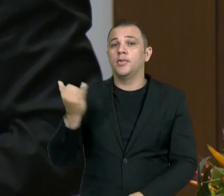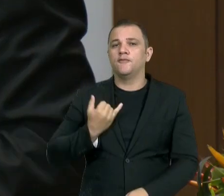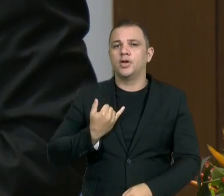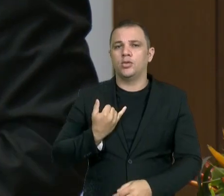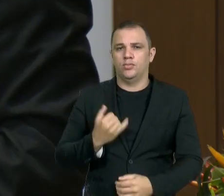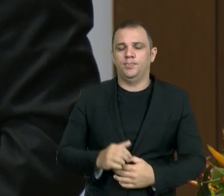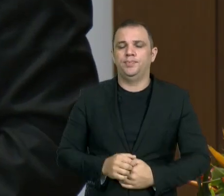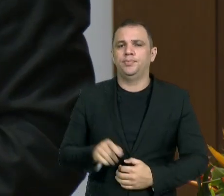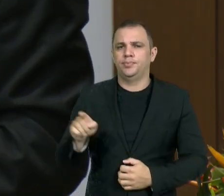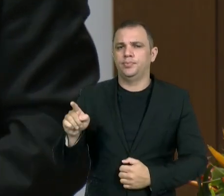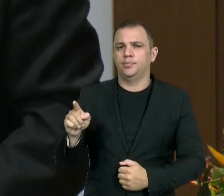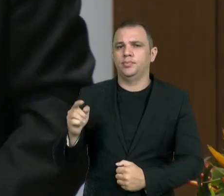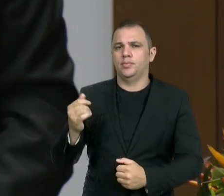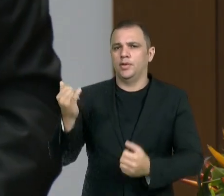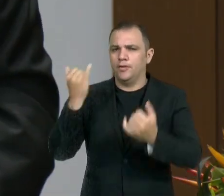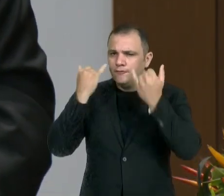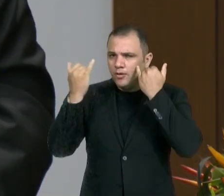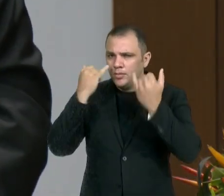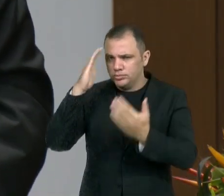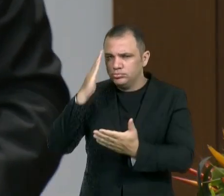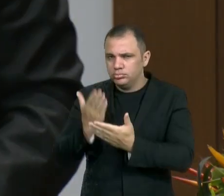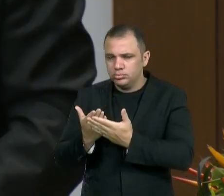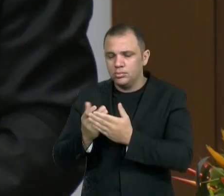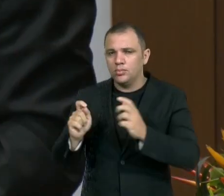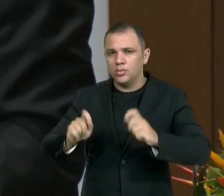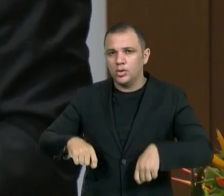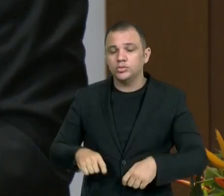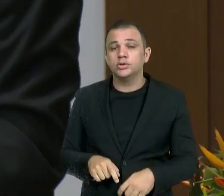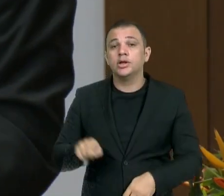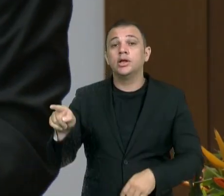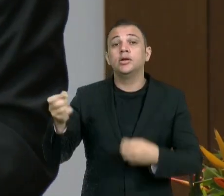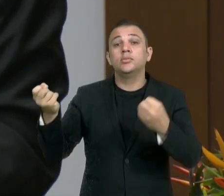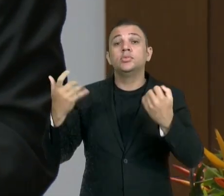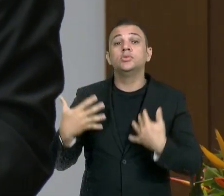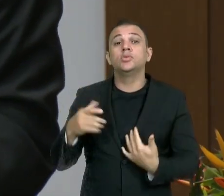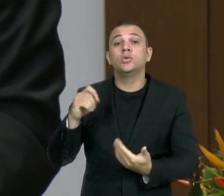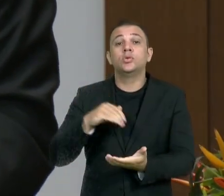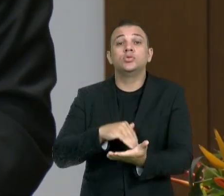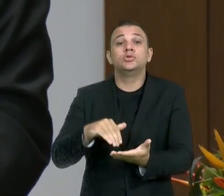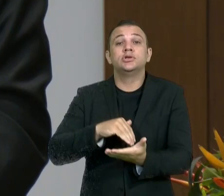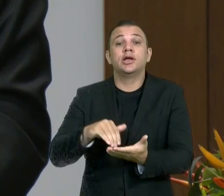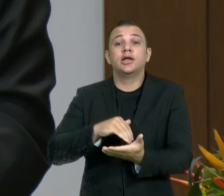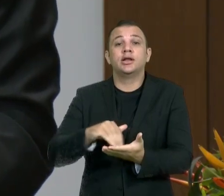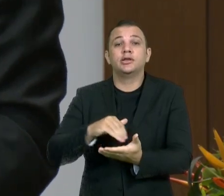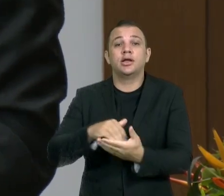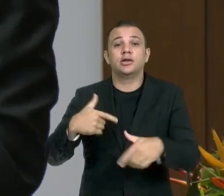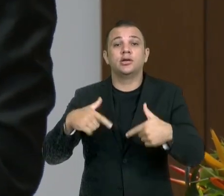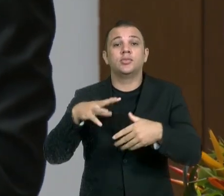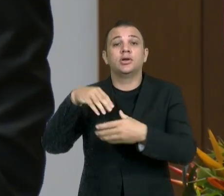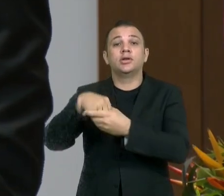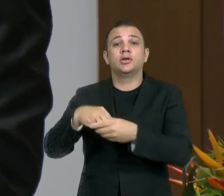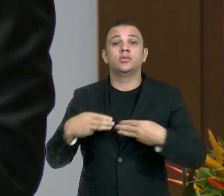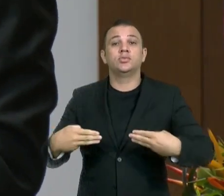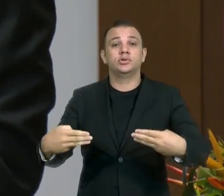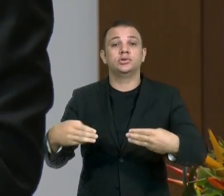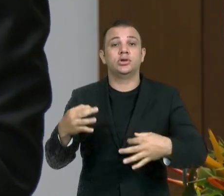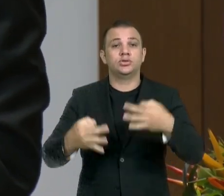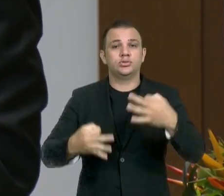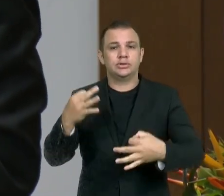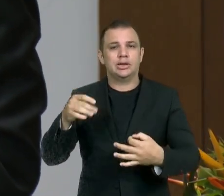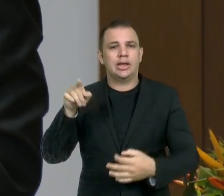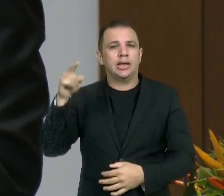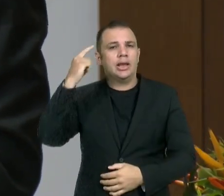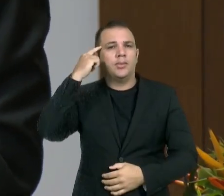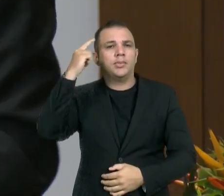de informação, que o senhor secretário executivo do Ministério da Justiça, que acha que ainda apita